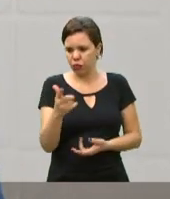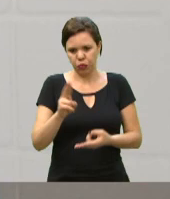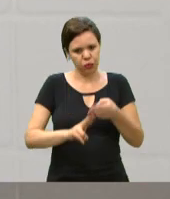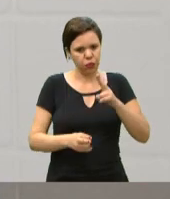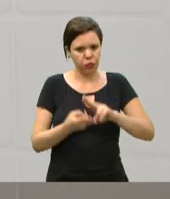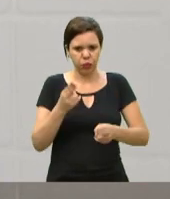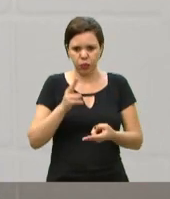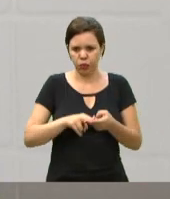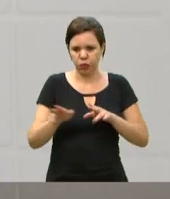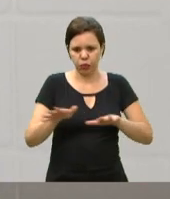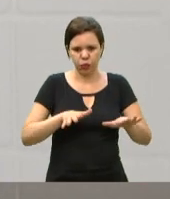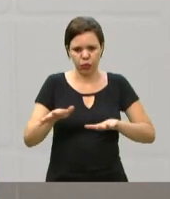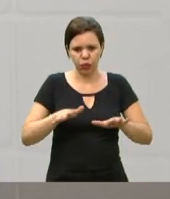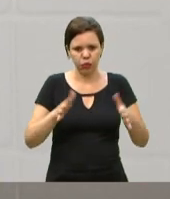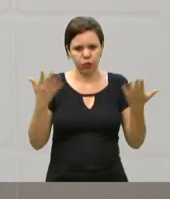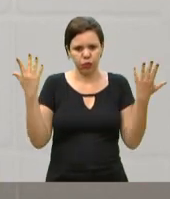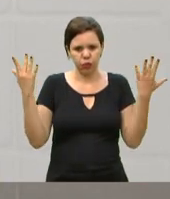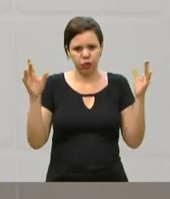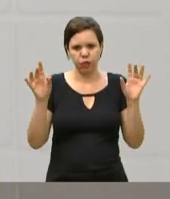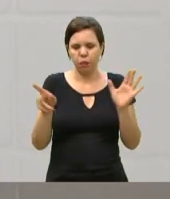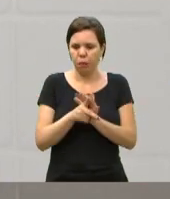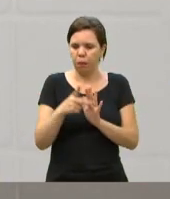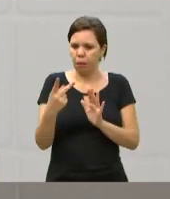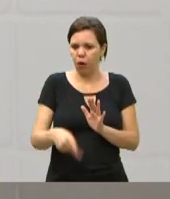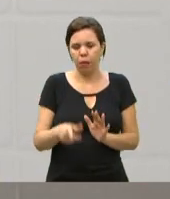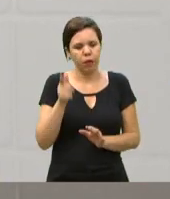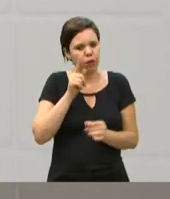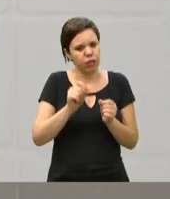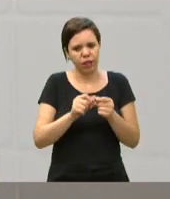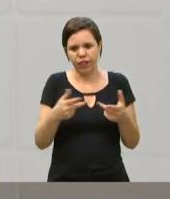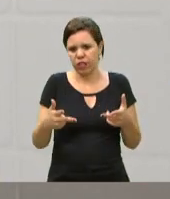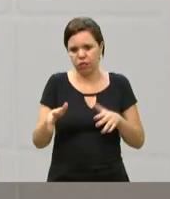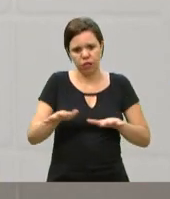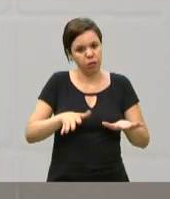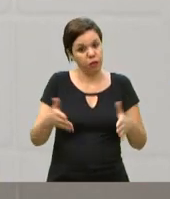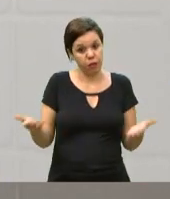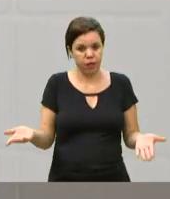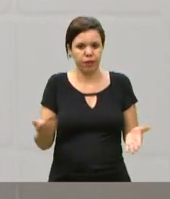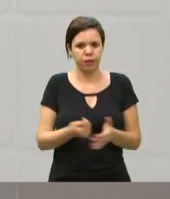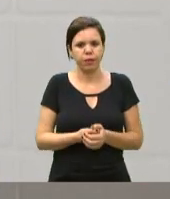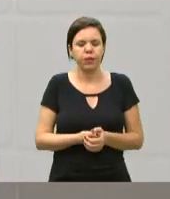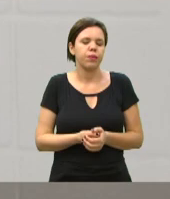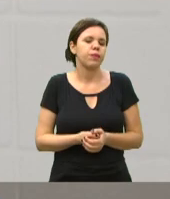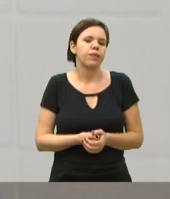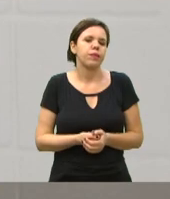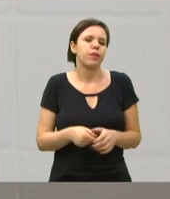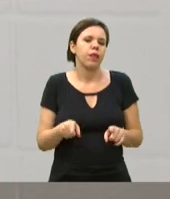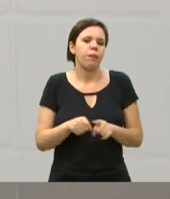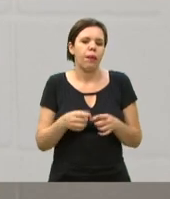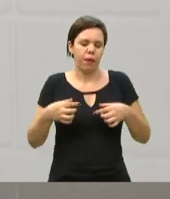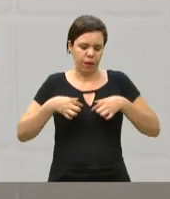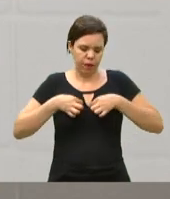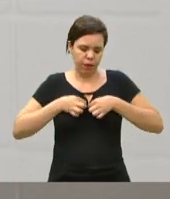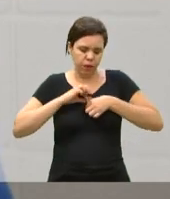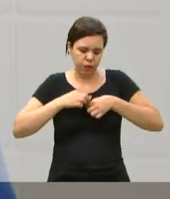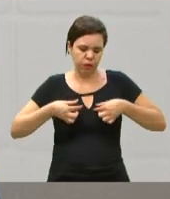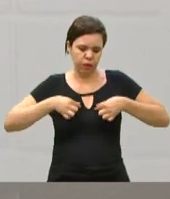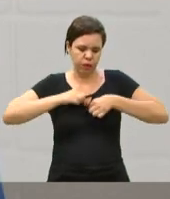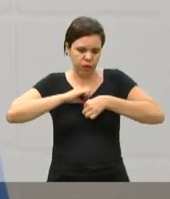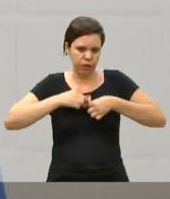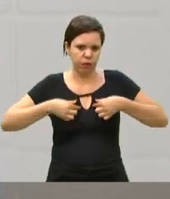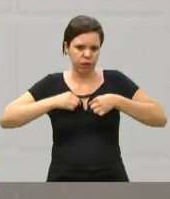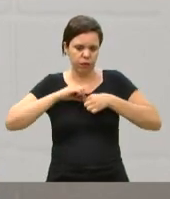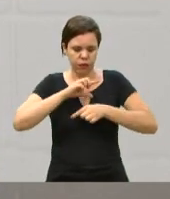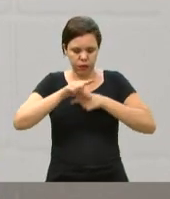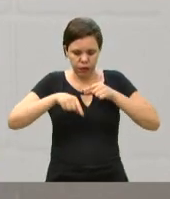habilidade motora específica, a gente não consegue fazer esses movimentos. Como também abotoar uma camisa, dar